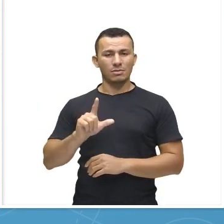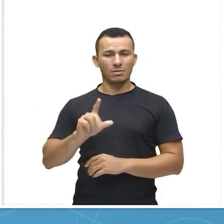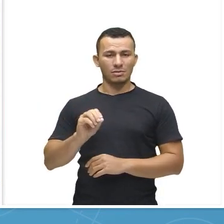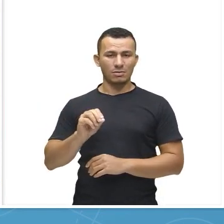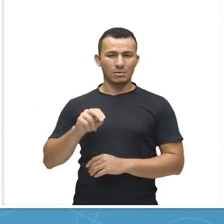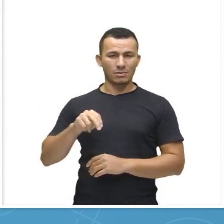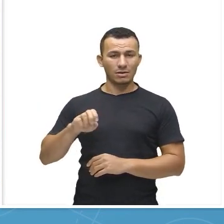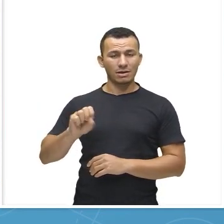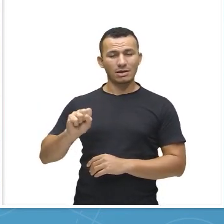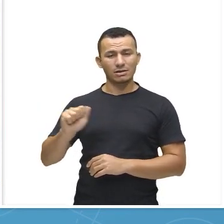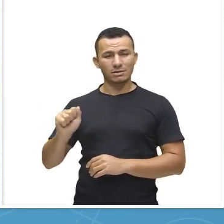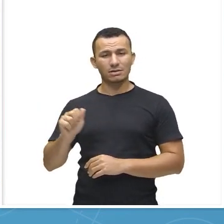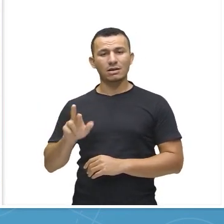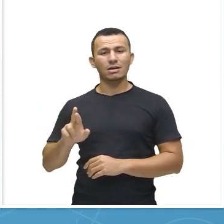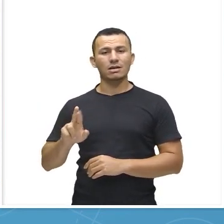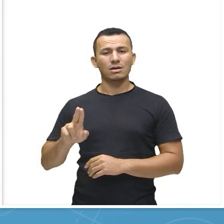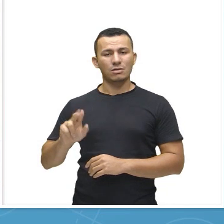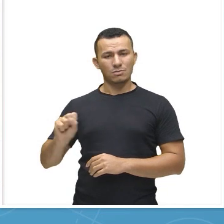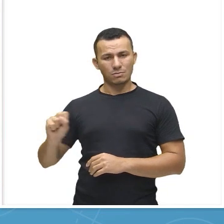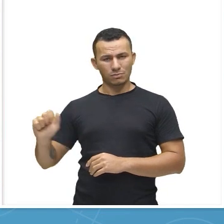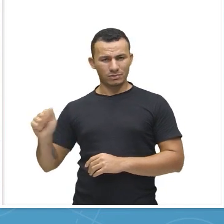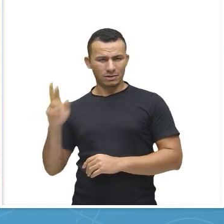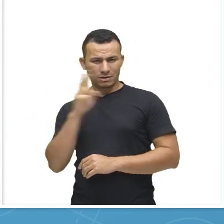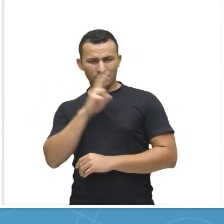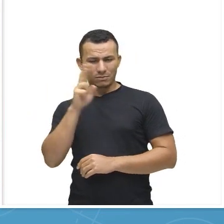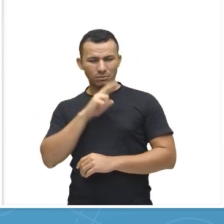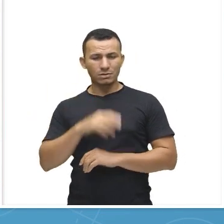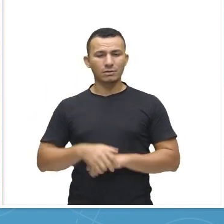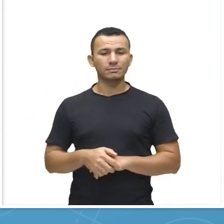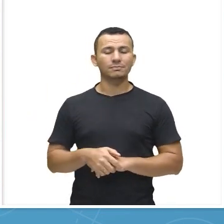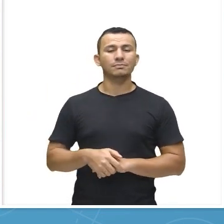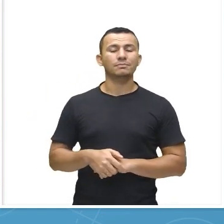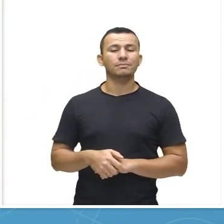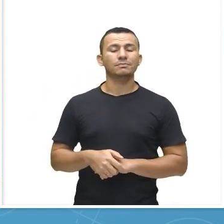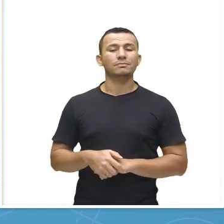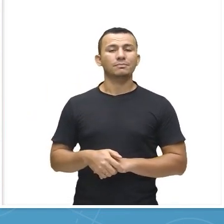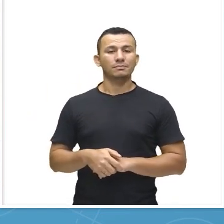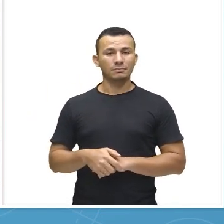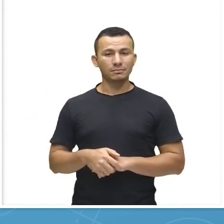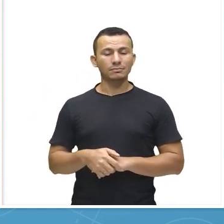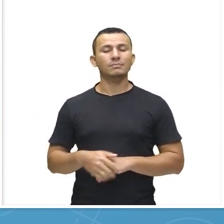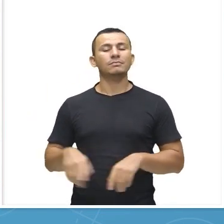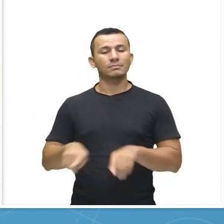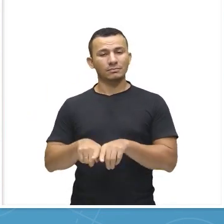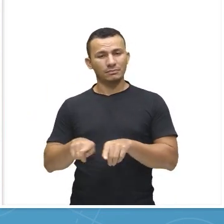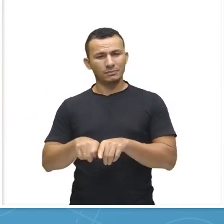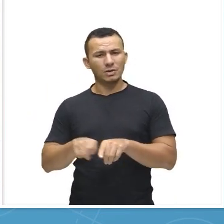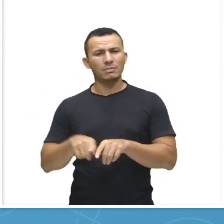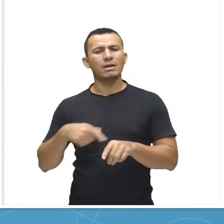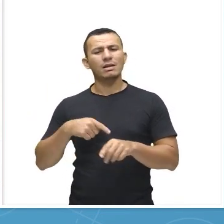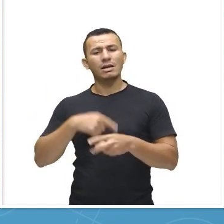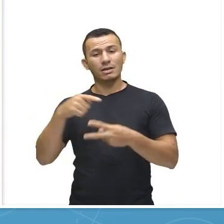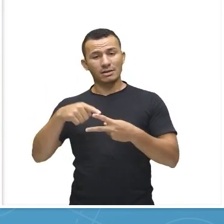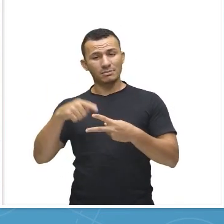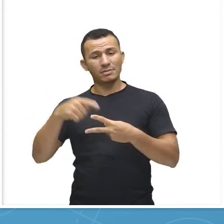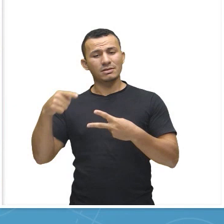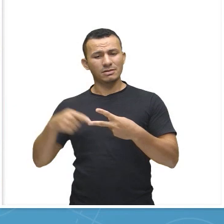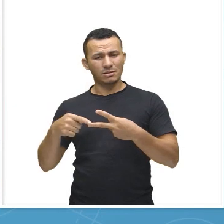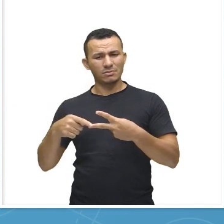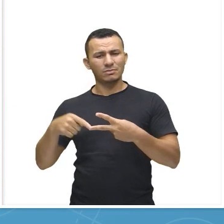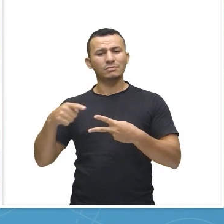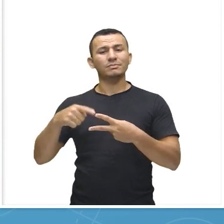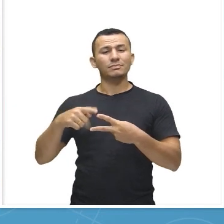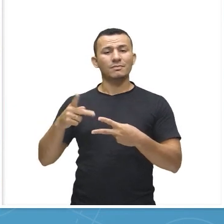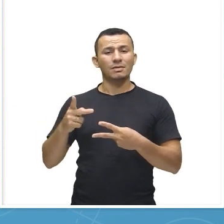número 2, tá bom? E as cordilheiras recentes, os Pirineus e Carpatos. Qual é a sequência